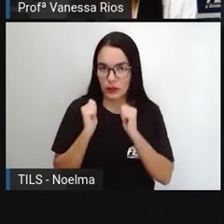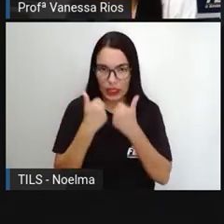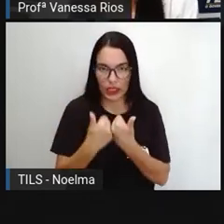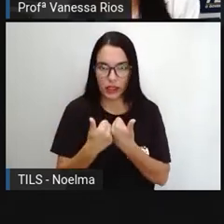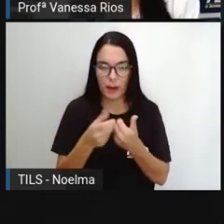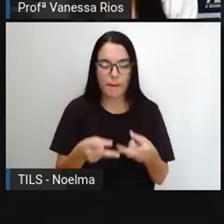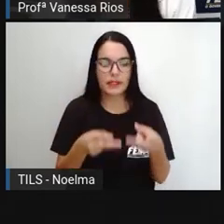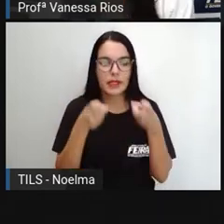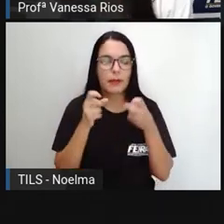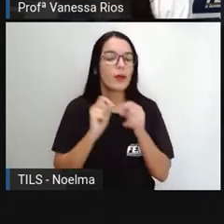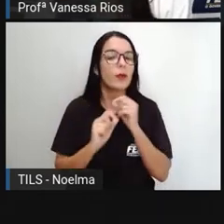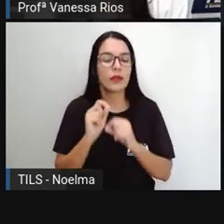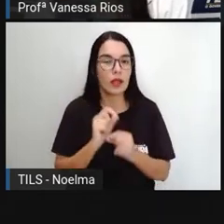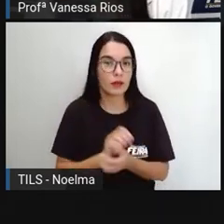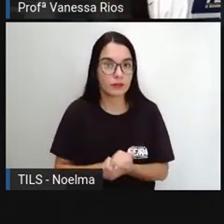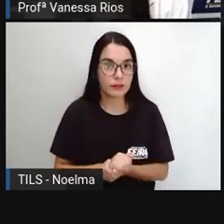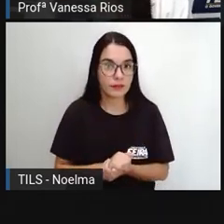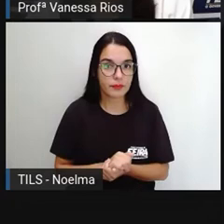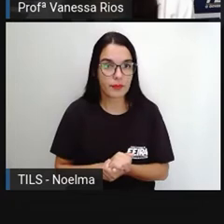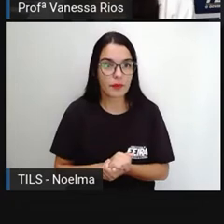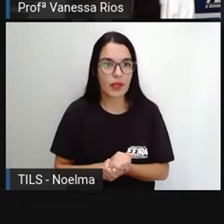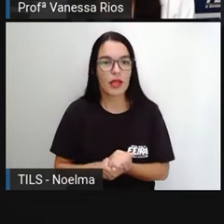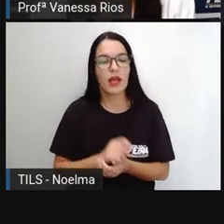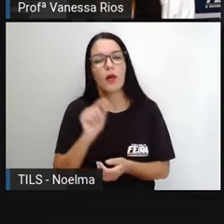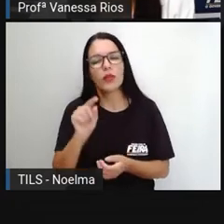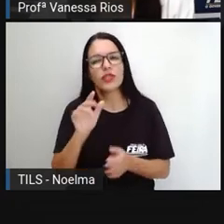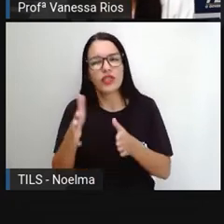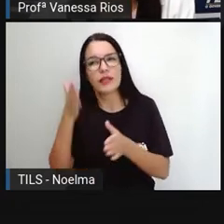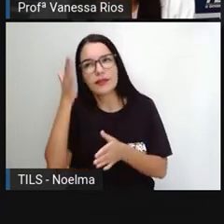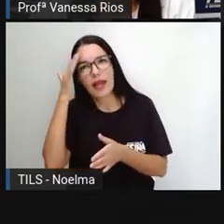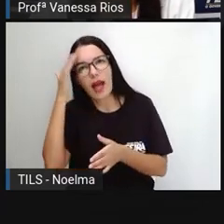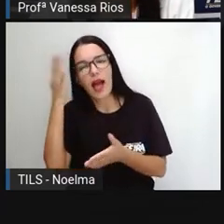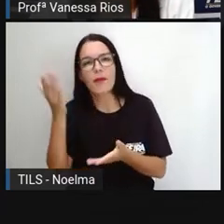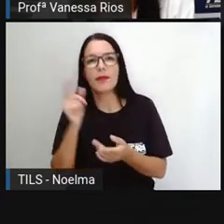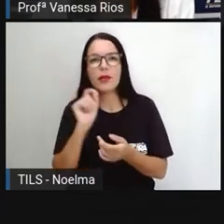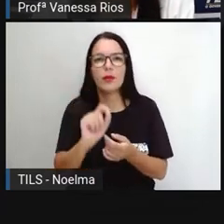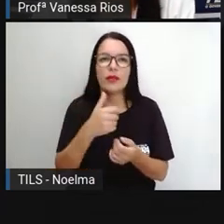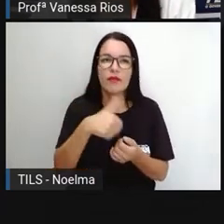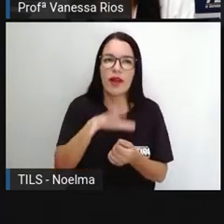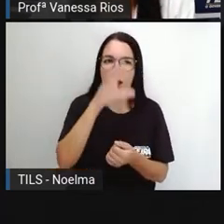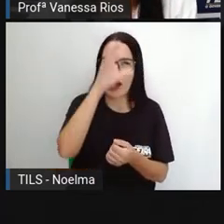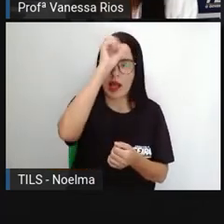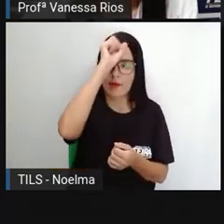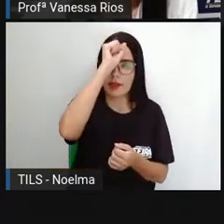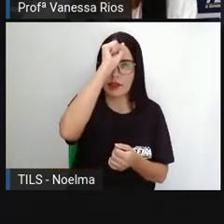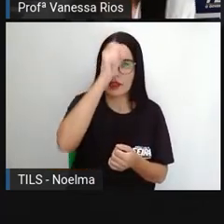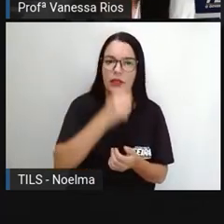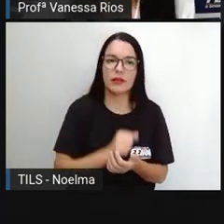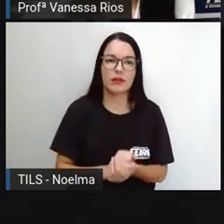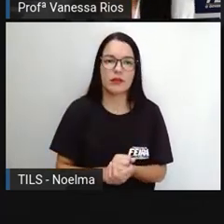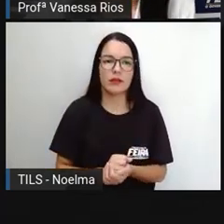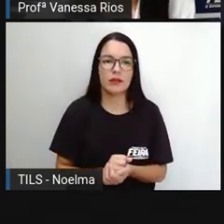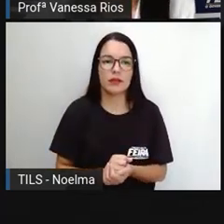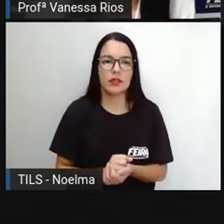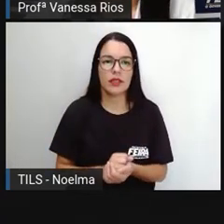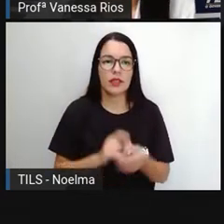perceberam diante do que vocês já sabem, diante do que vocês esperam aprender aí durante esta aula.